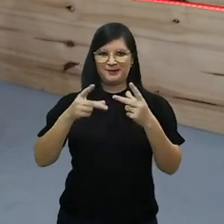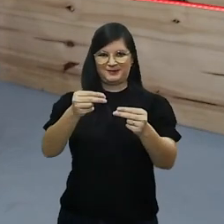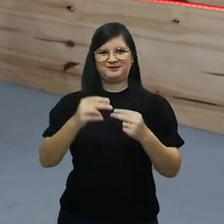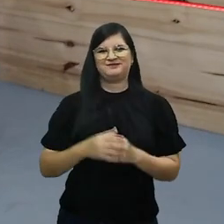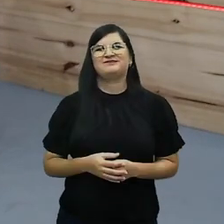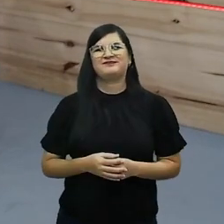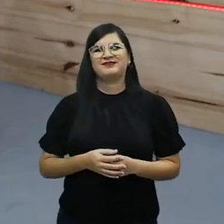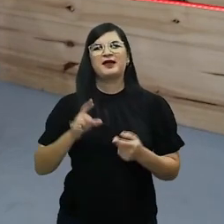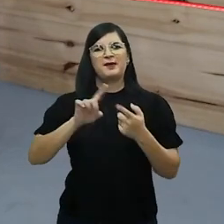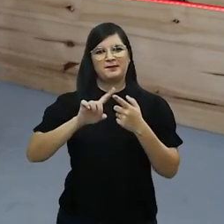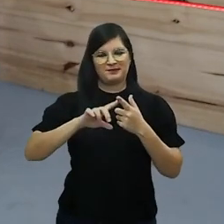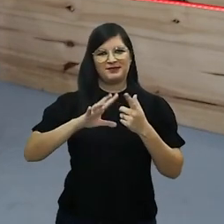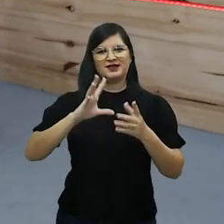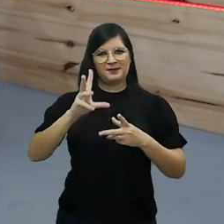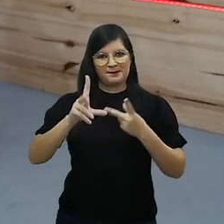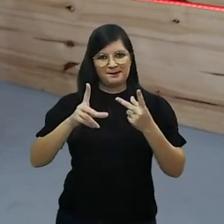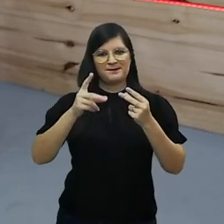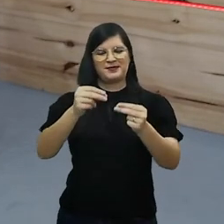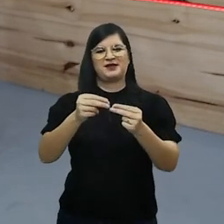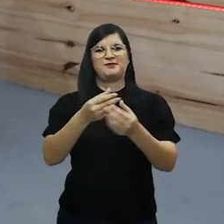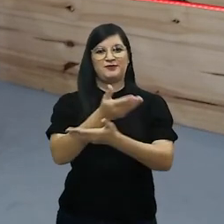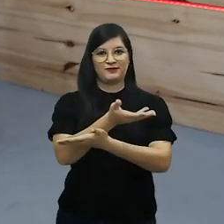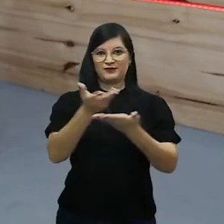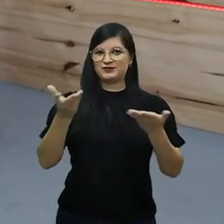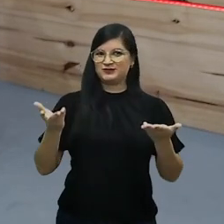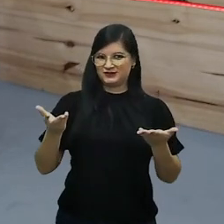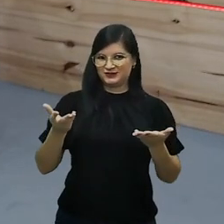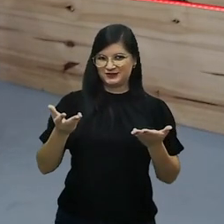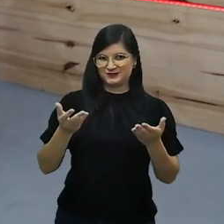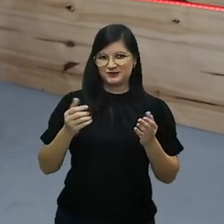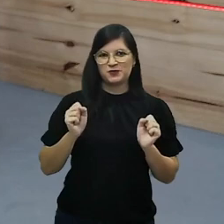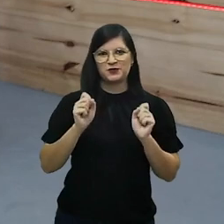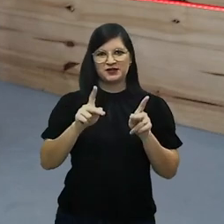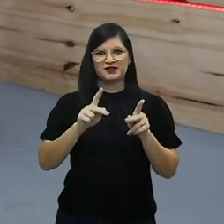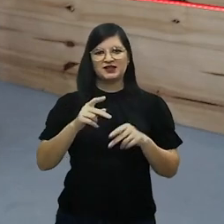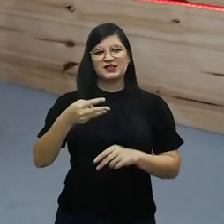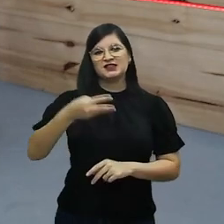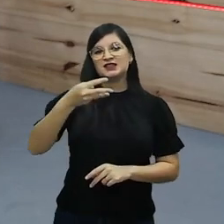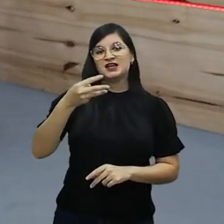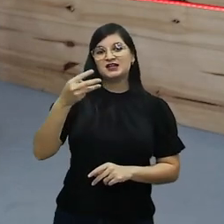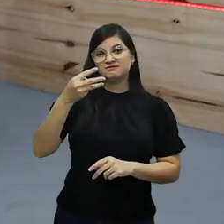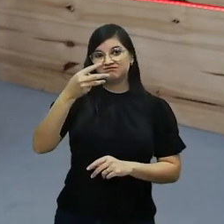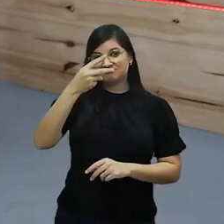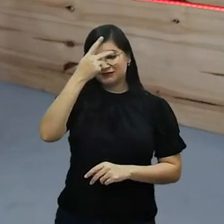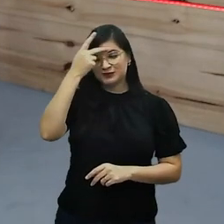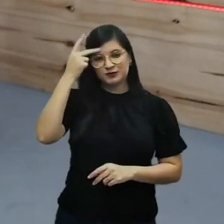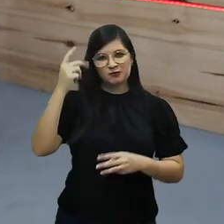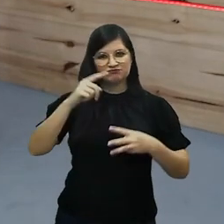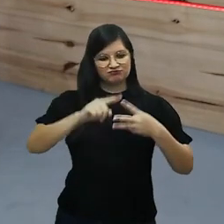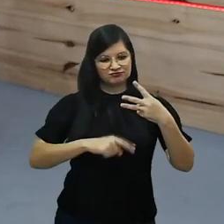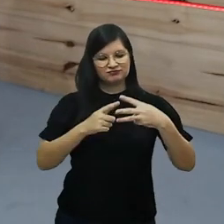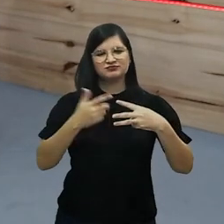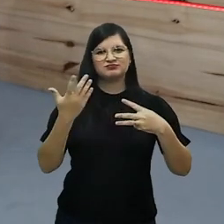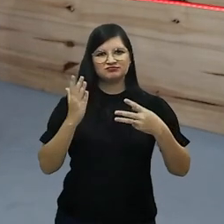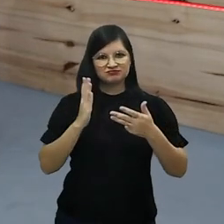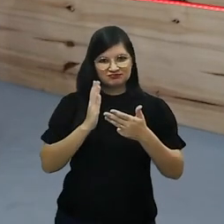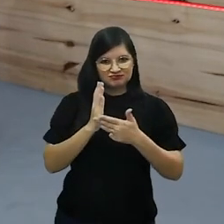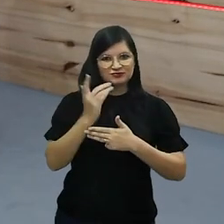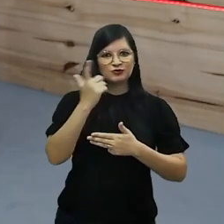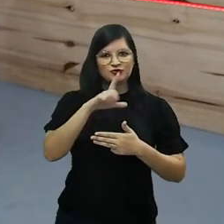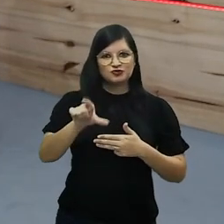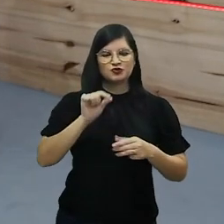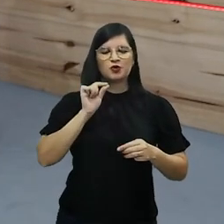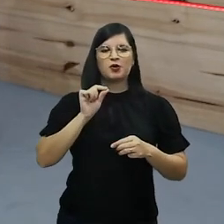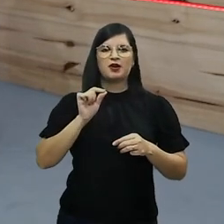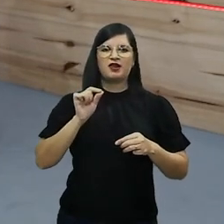A gente também vai dar uma recompensa para vocês, né? Para os 3 primeiros colocados, né? A gente vai, uma banca montada aqui de